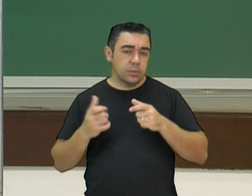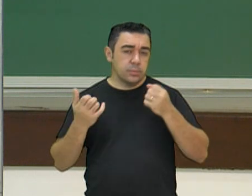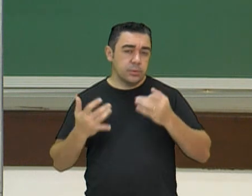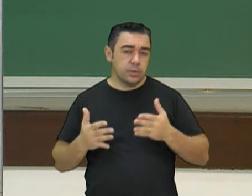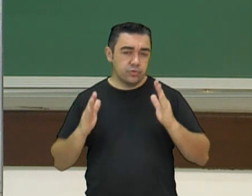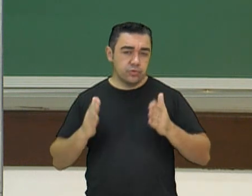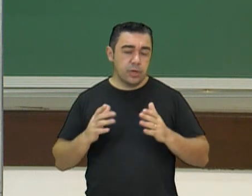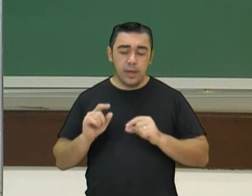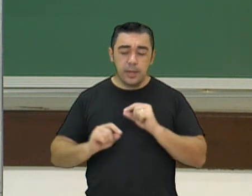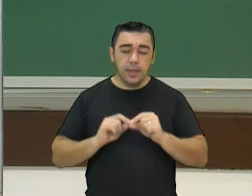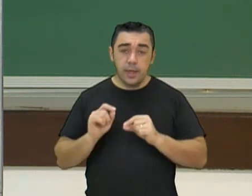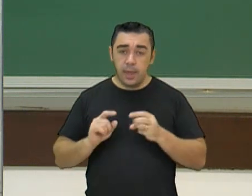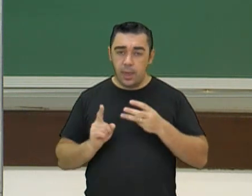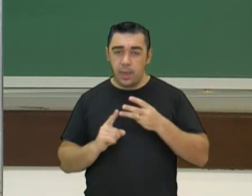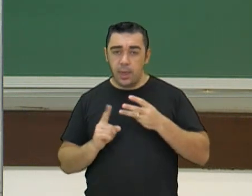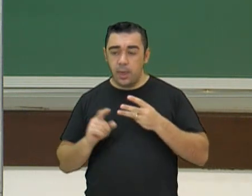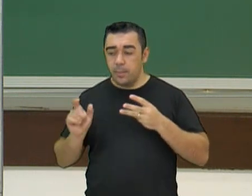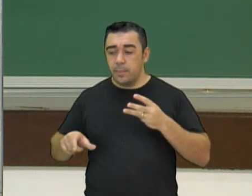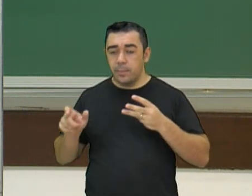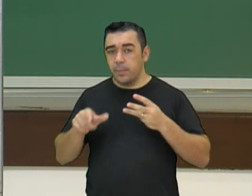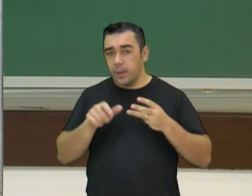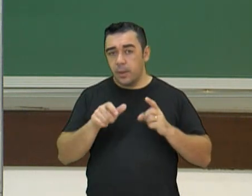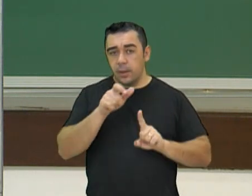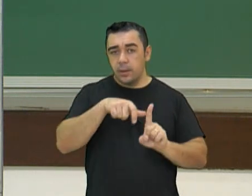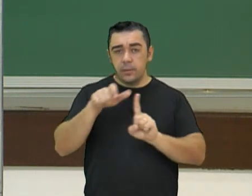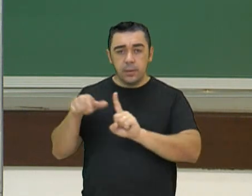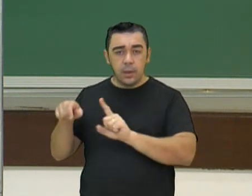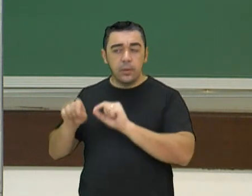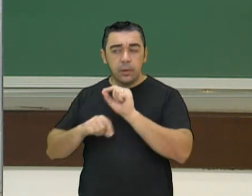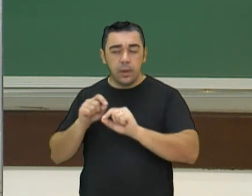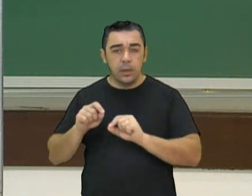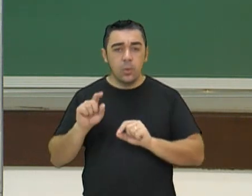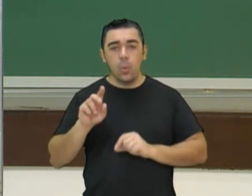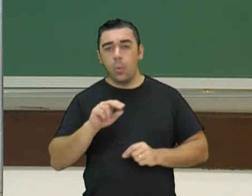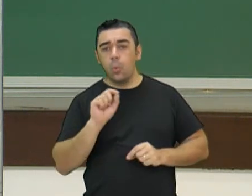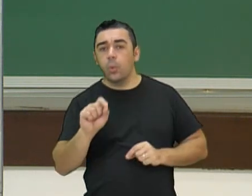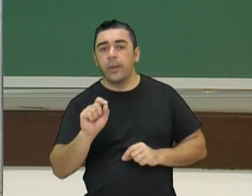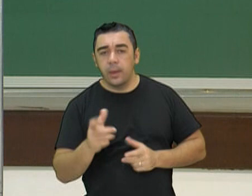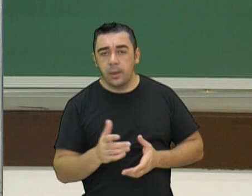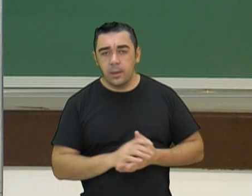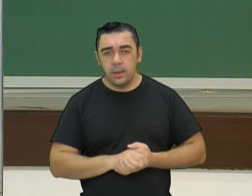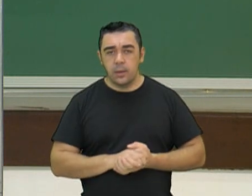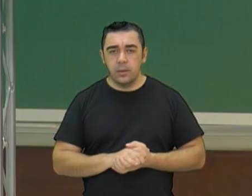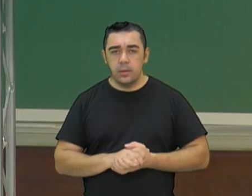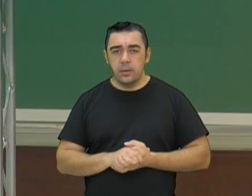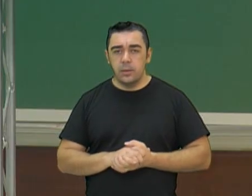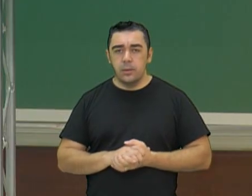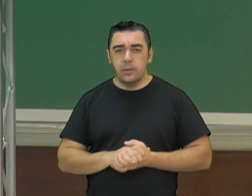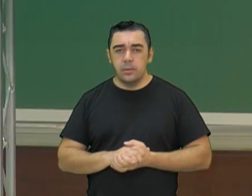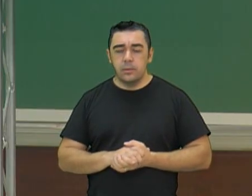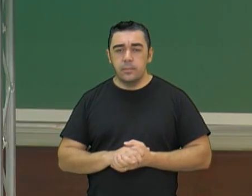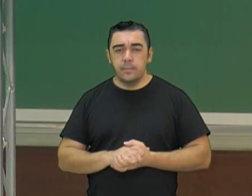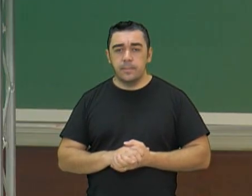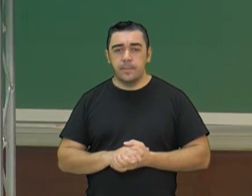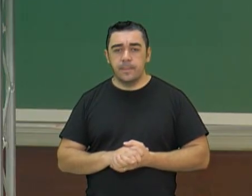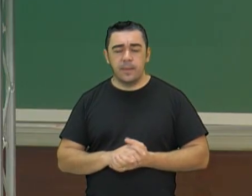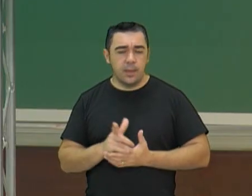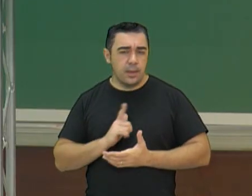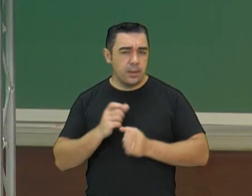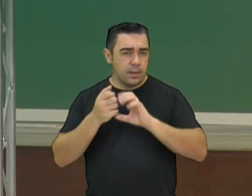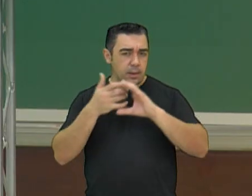quem estava envolvido, lembram? Quem ou o que estava envolvido na situação. Né? Então, é onde, quando, quem, tem que ter